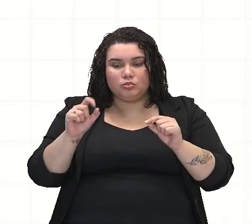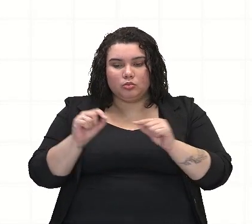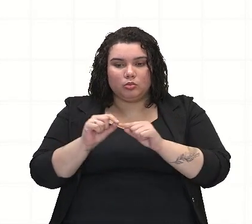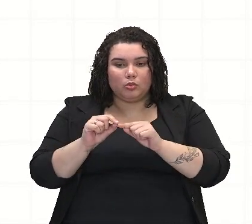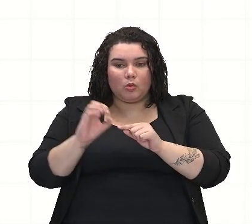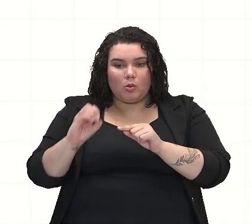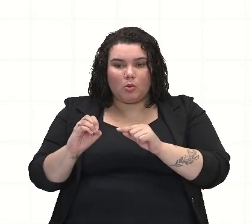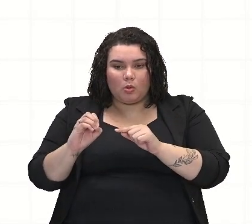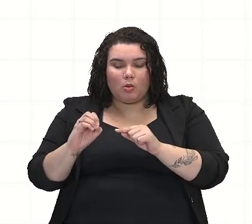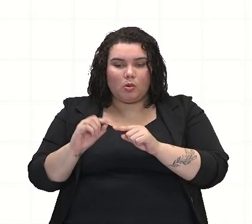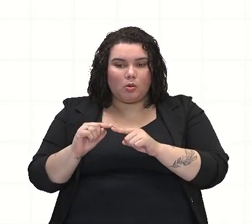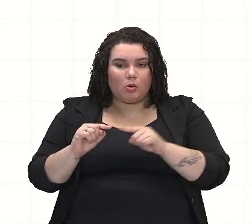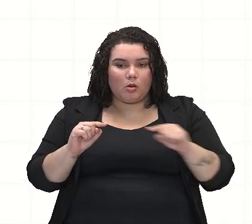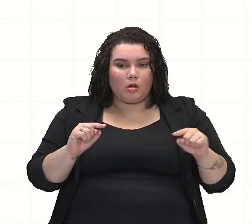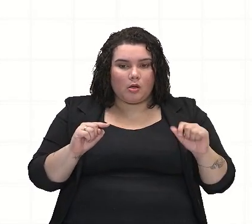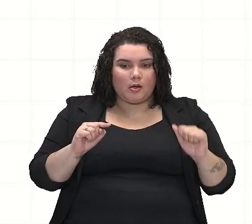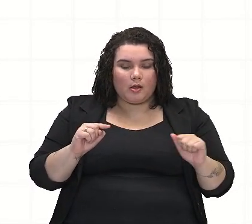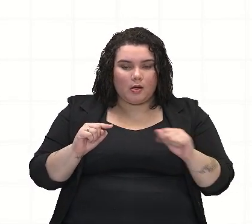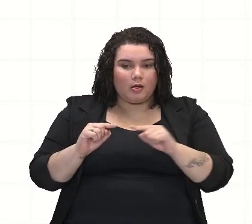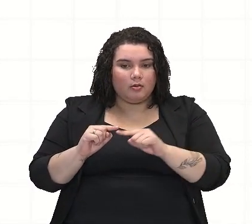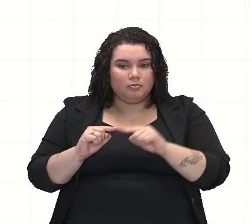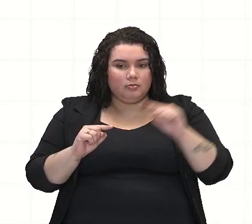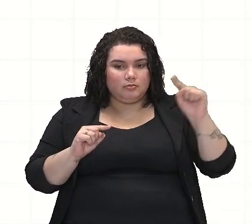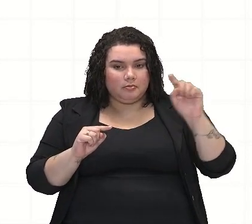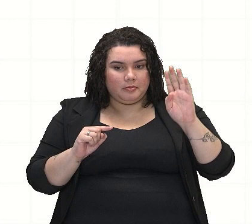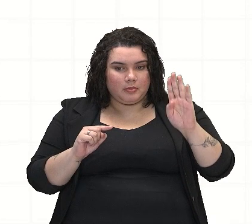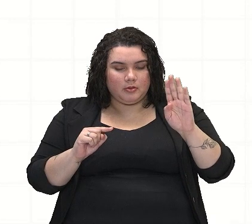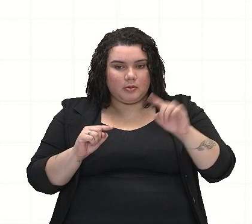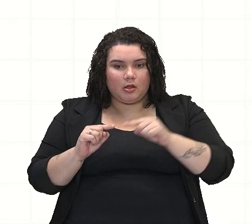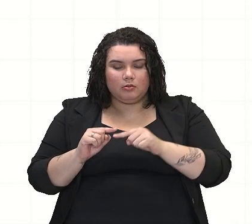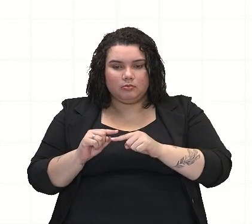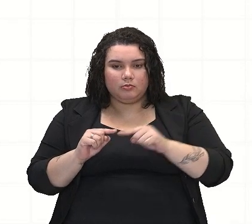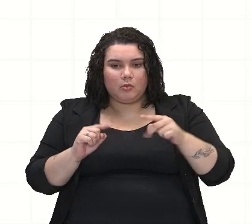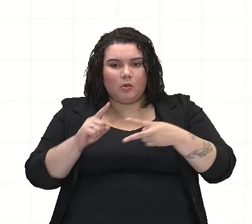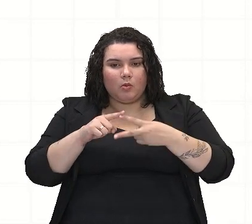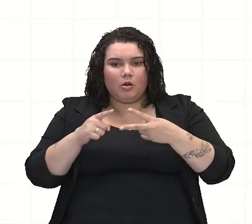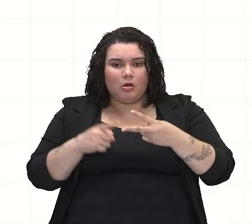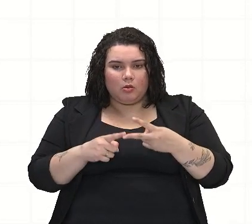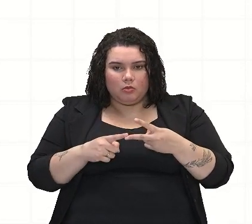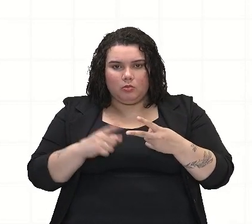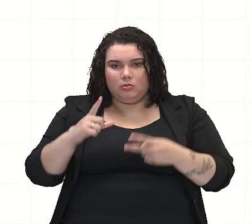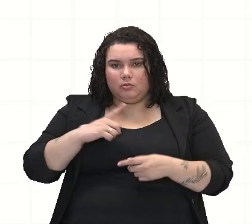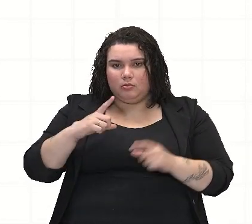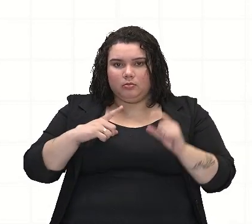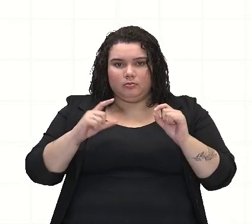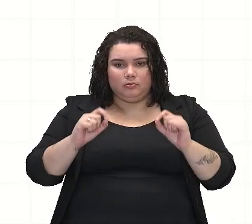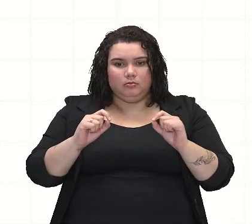Então, esse ângulo aqui, quantos graus tem esse ângulo, né?